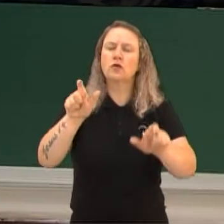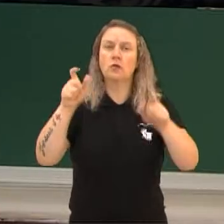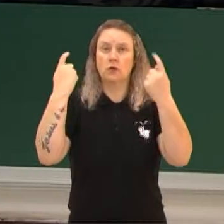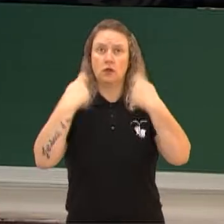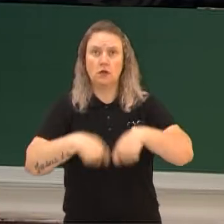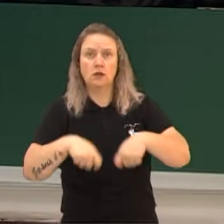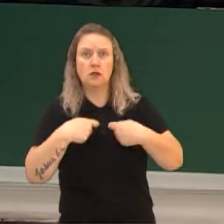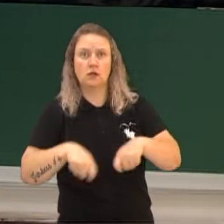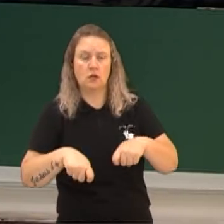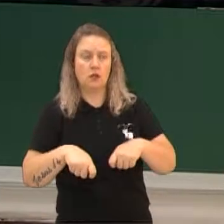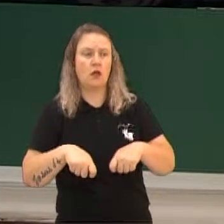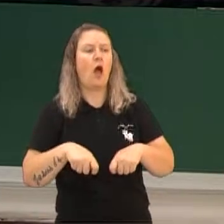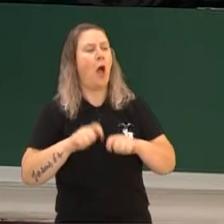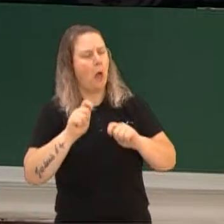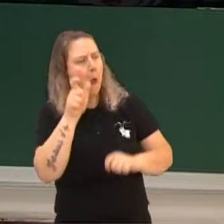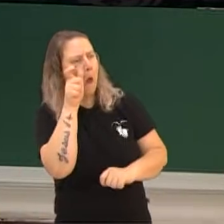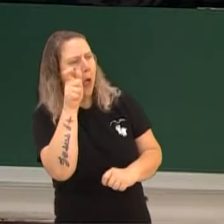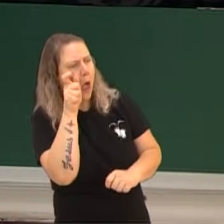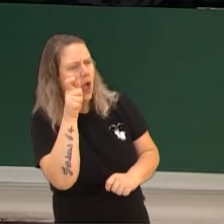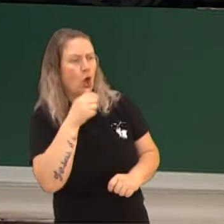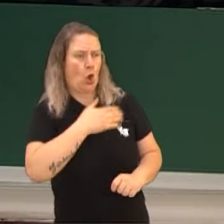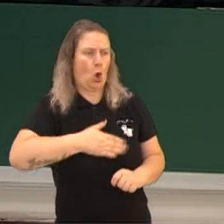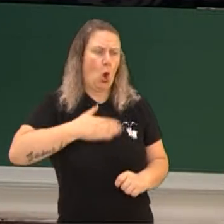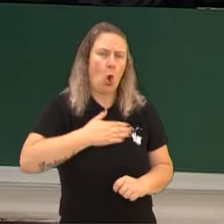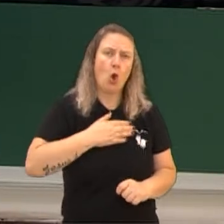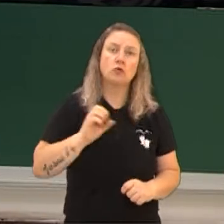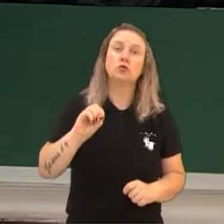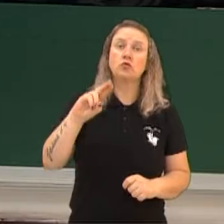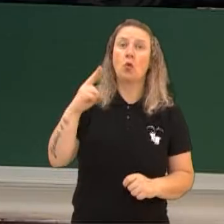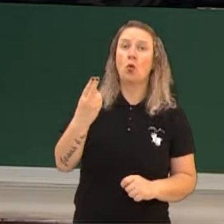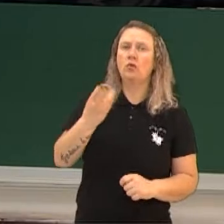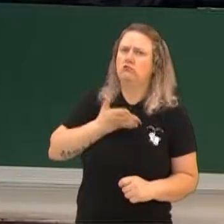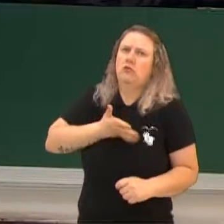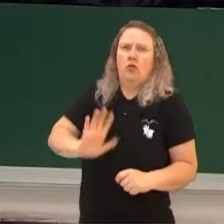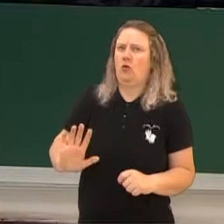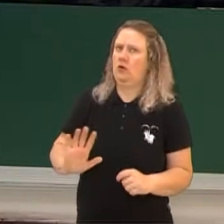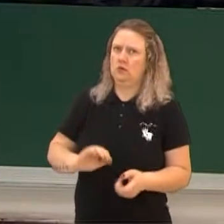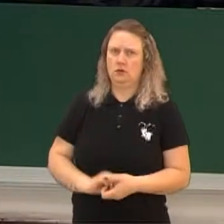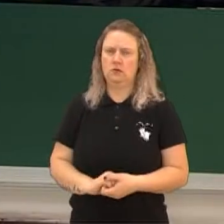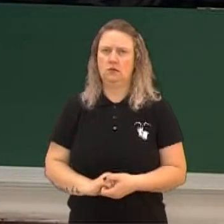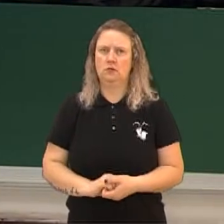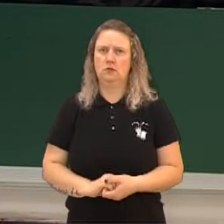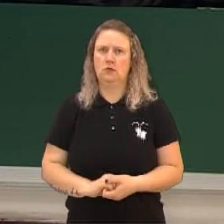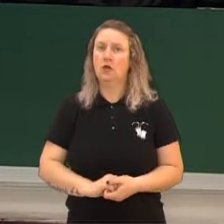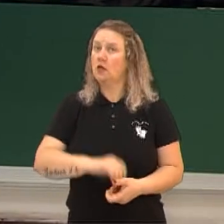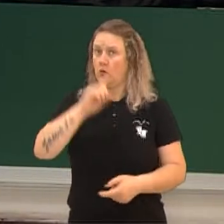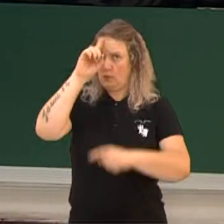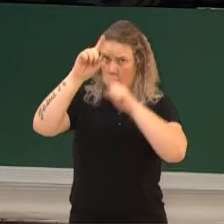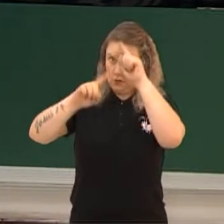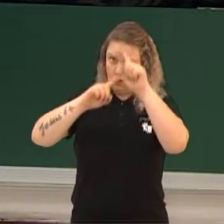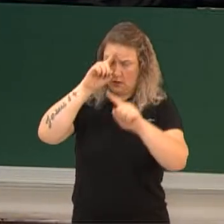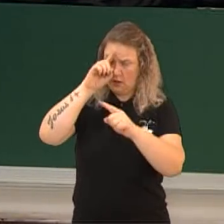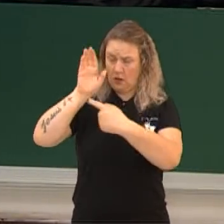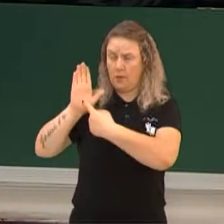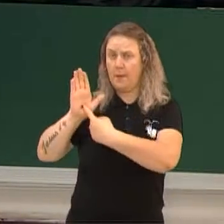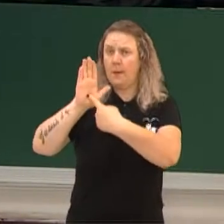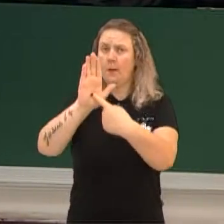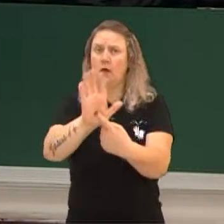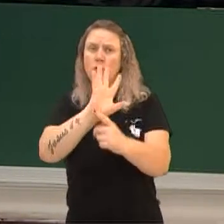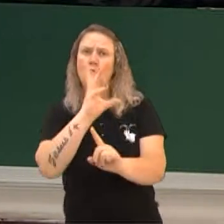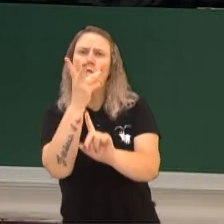né? A possibilidade de ver e de gostar daquilo ou não. Então, essa era uma ideia deles, apresentar essa